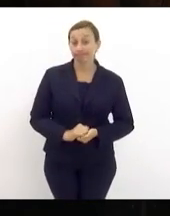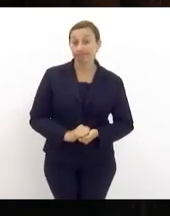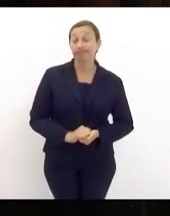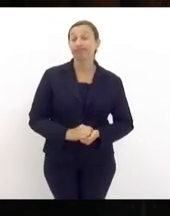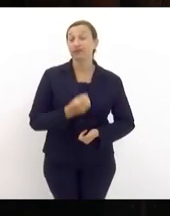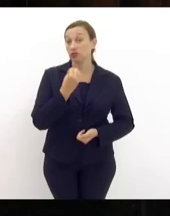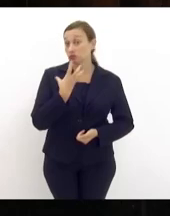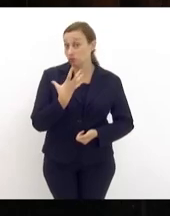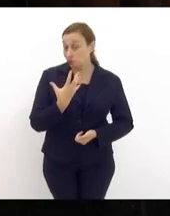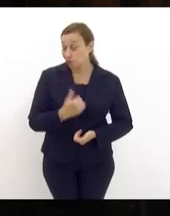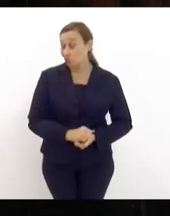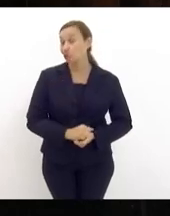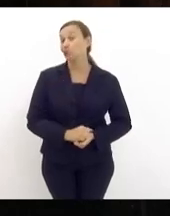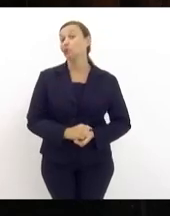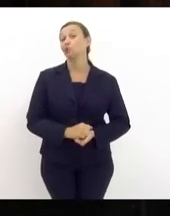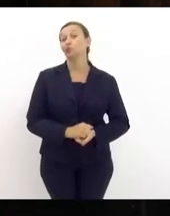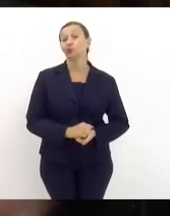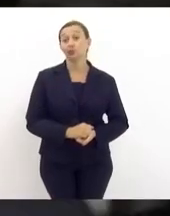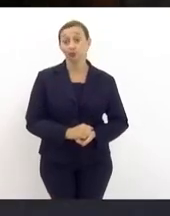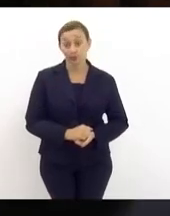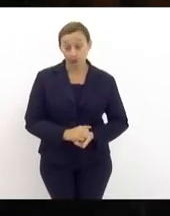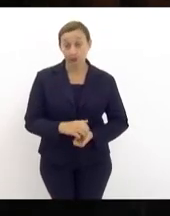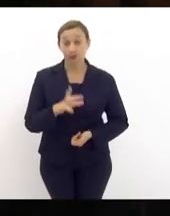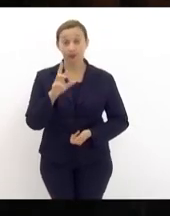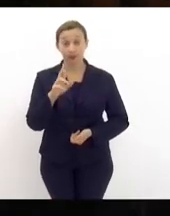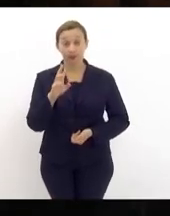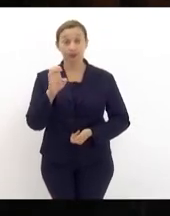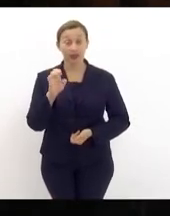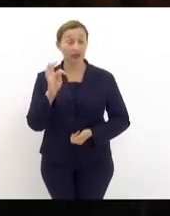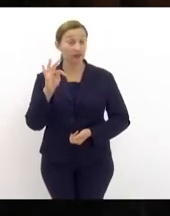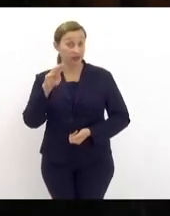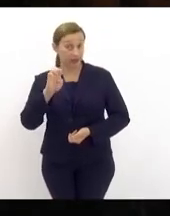Bom, a Refite,